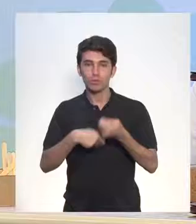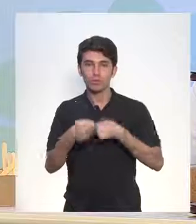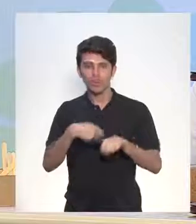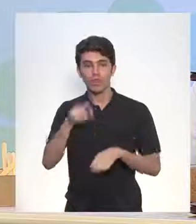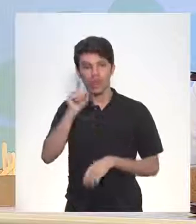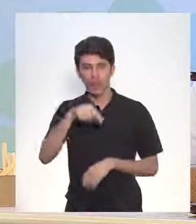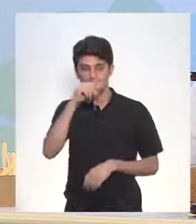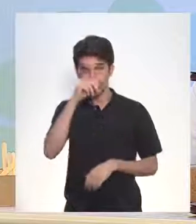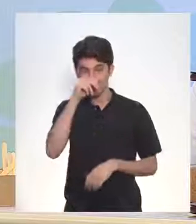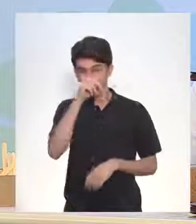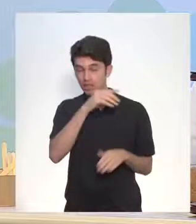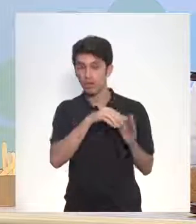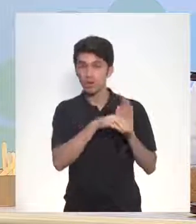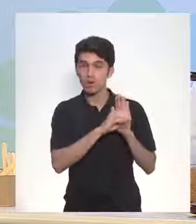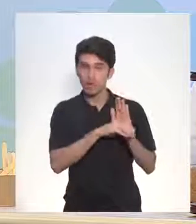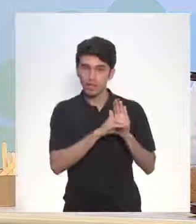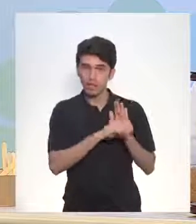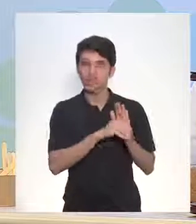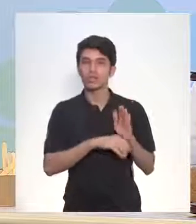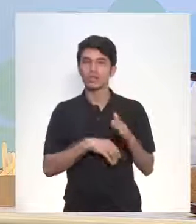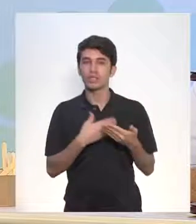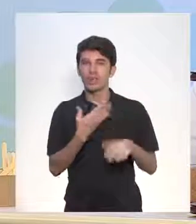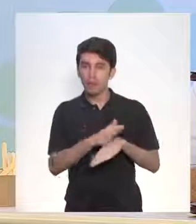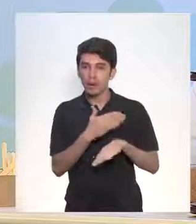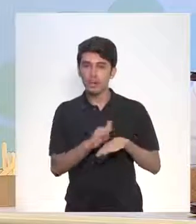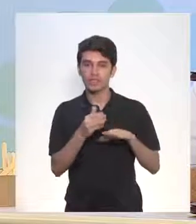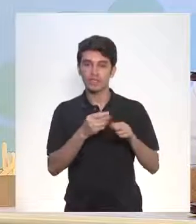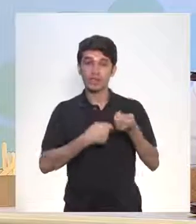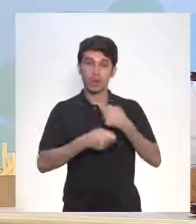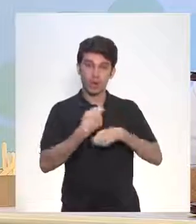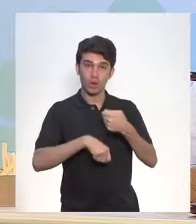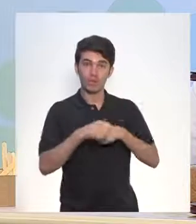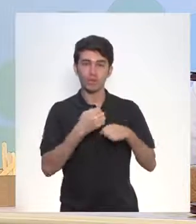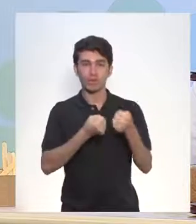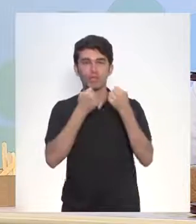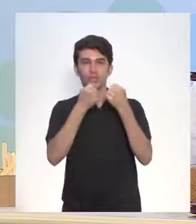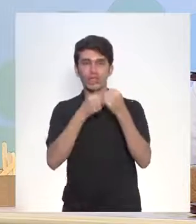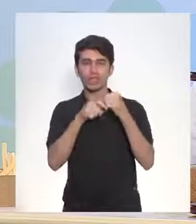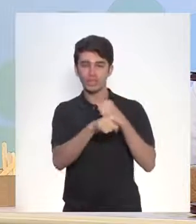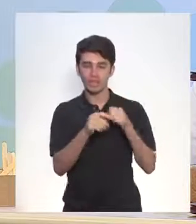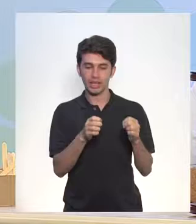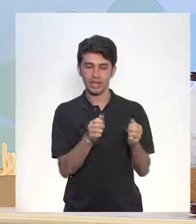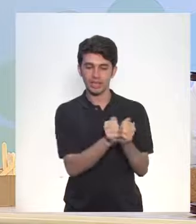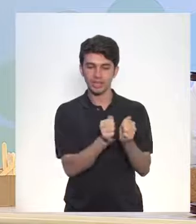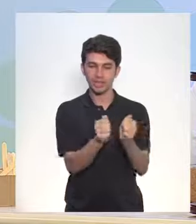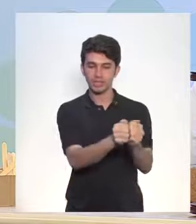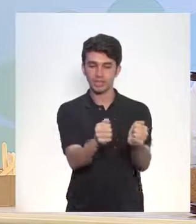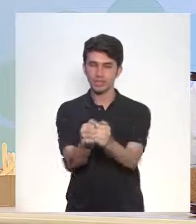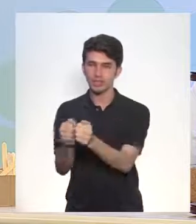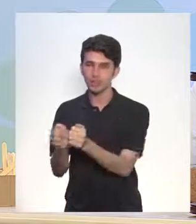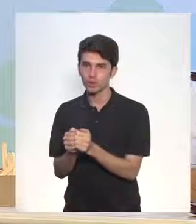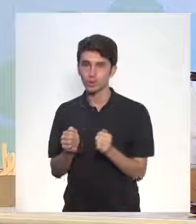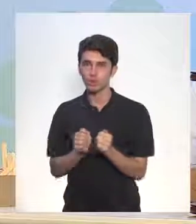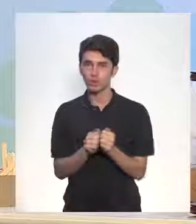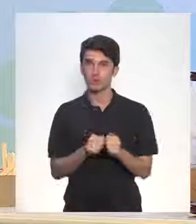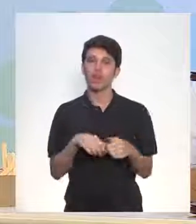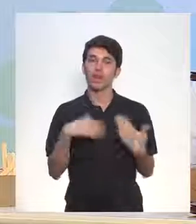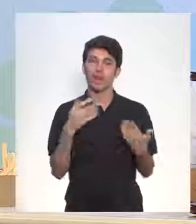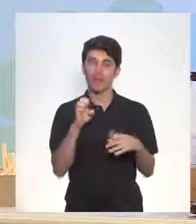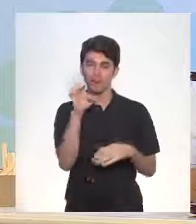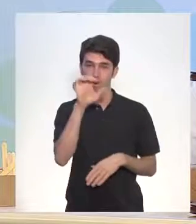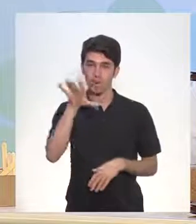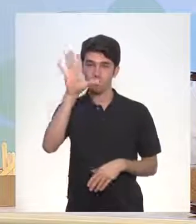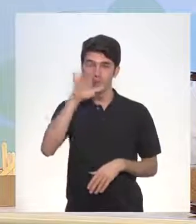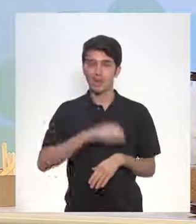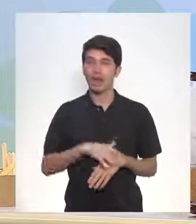são conceitos, são práticas econômicas para fortalecer esses estados, esses novos estados europeus. E aí o professor